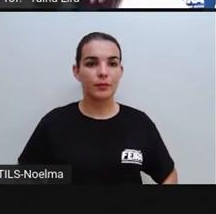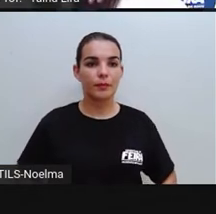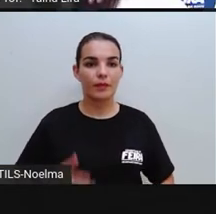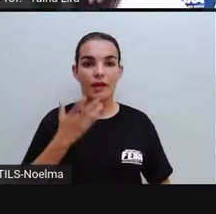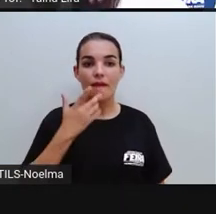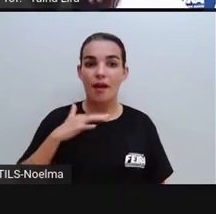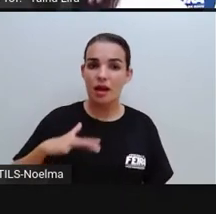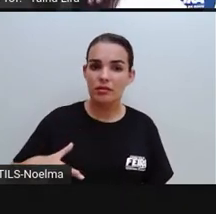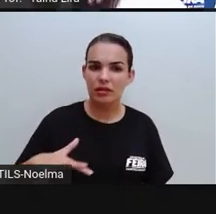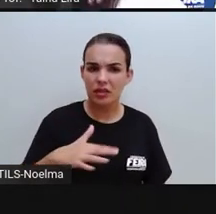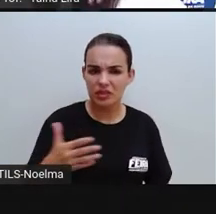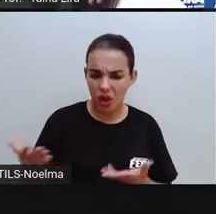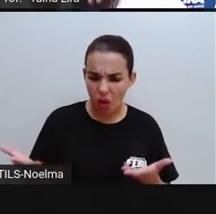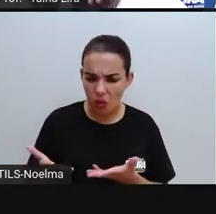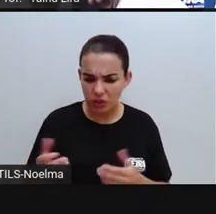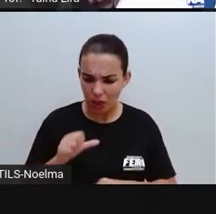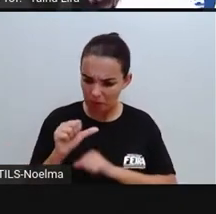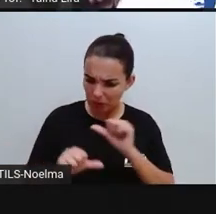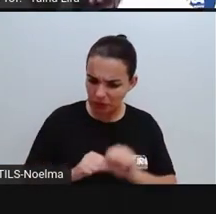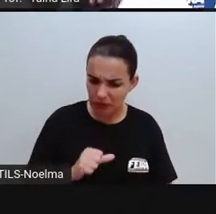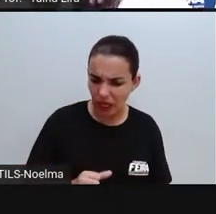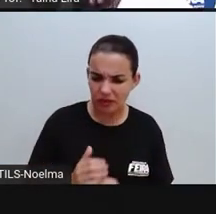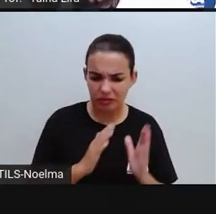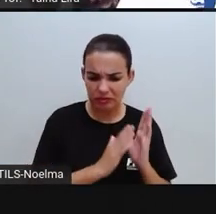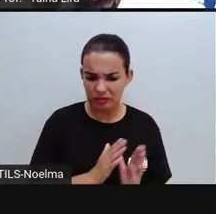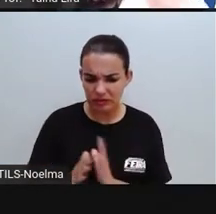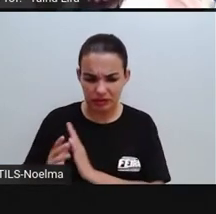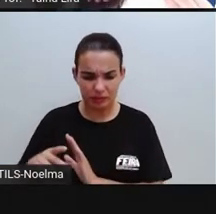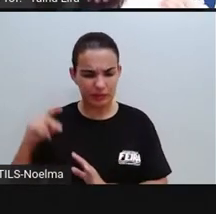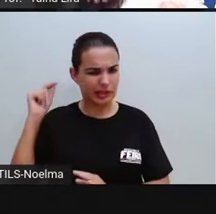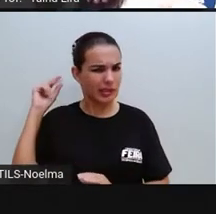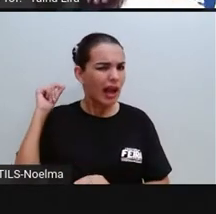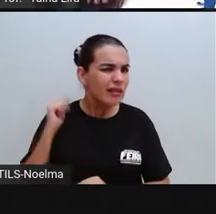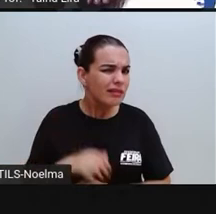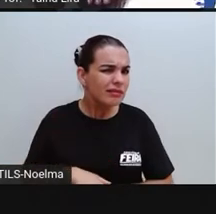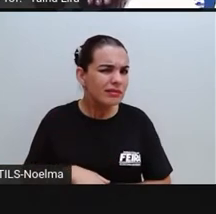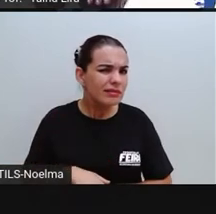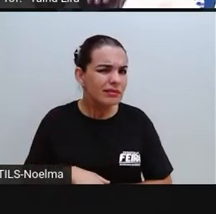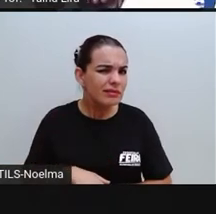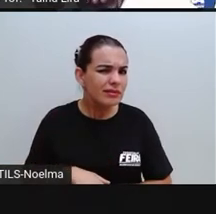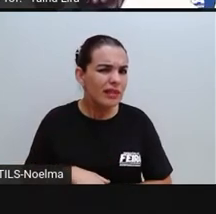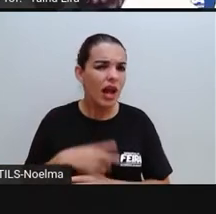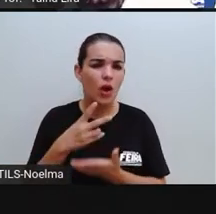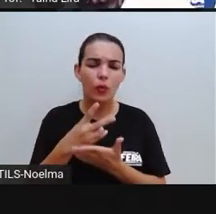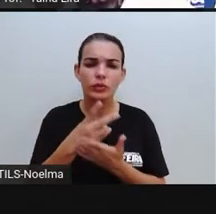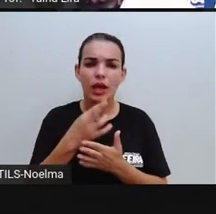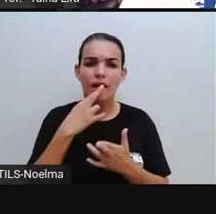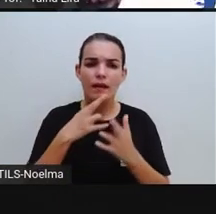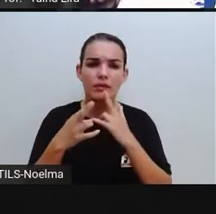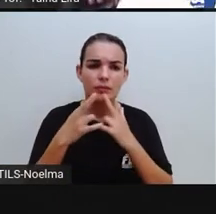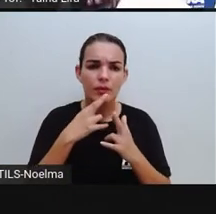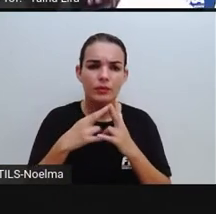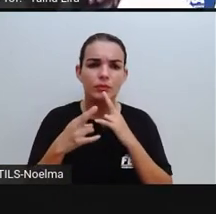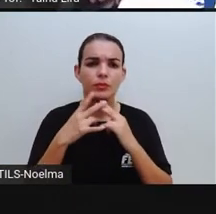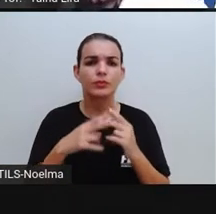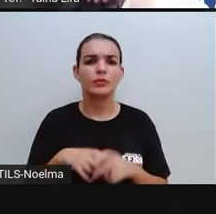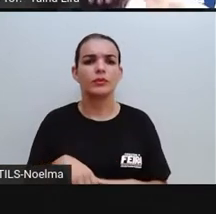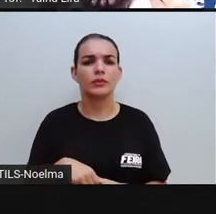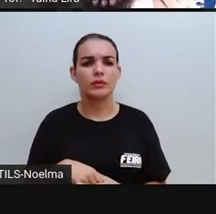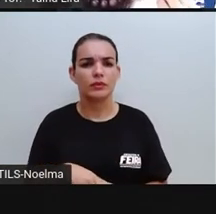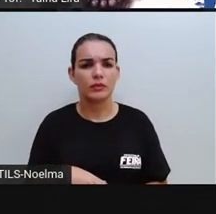crianças de hoje mudaram em relação às daquela época? E aí, ó, continua, né, respondendo, ele vai